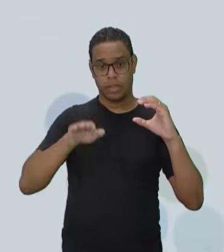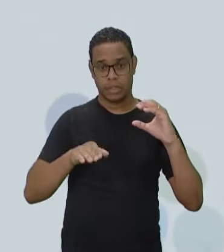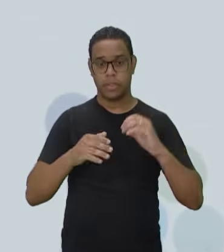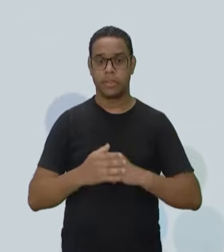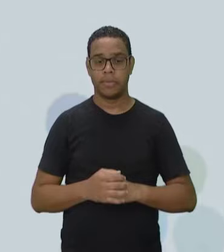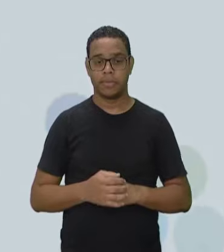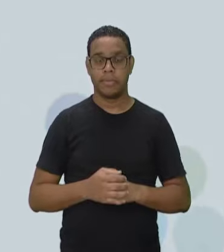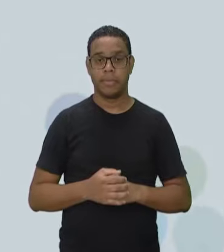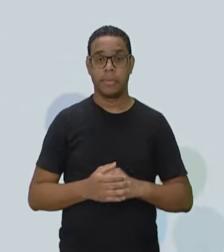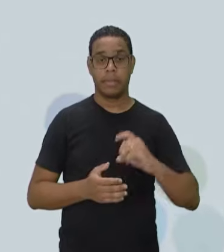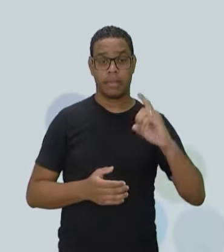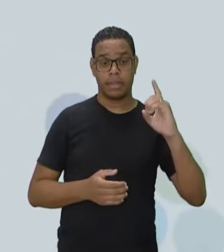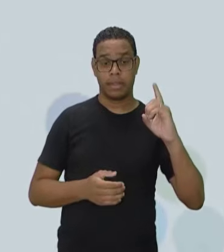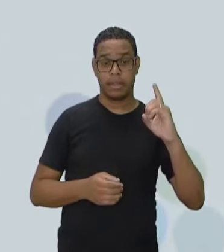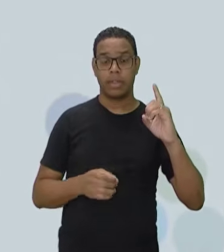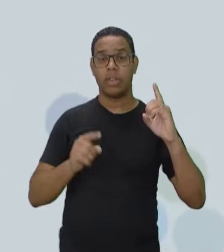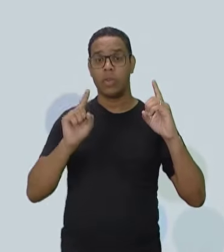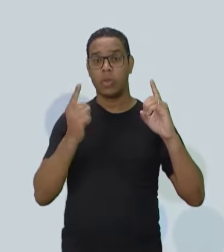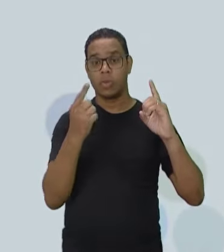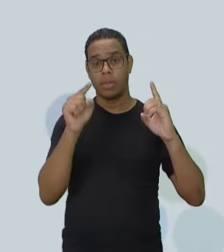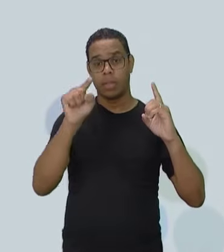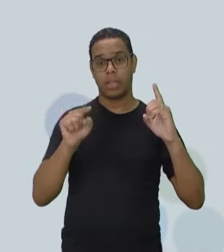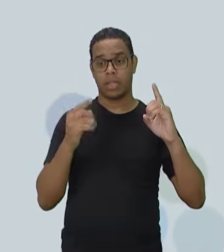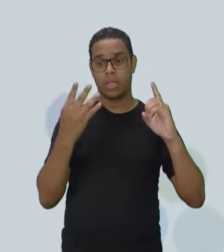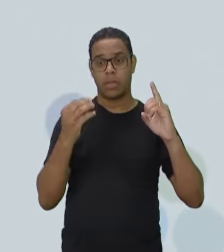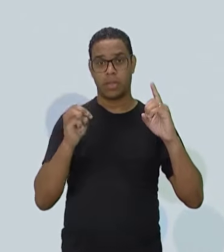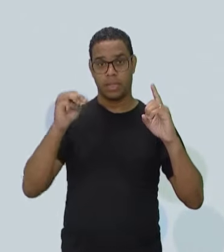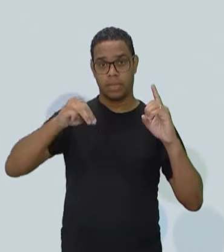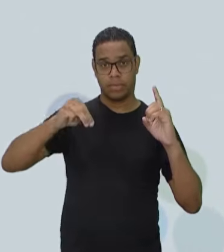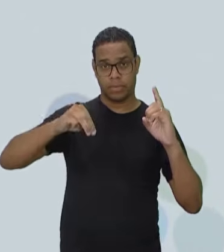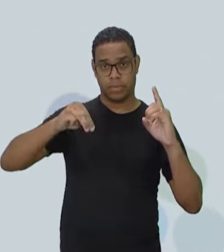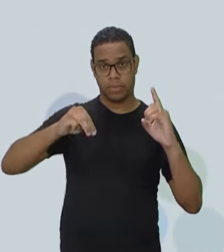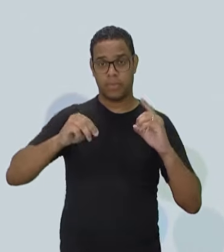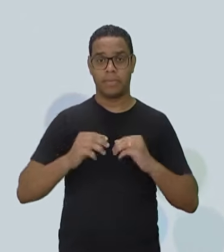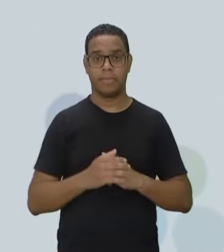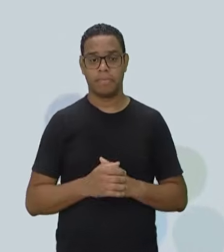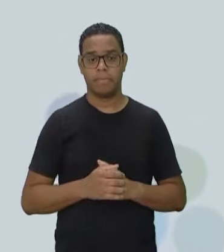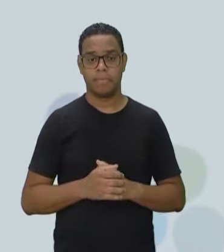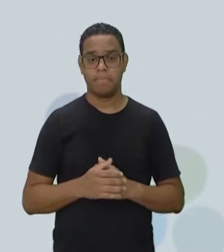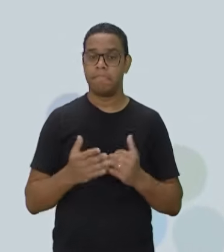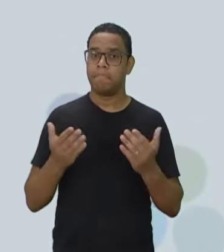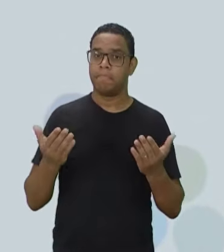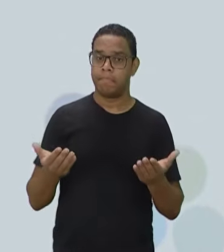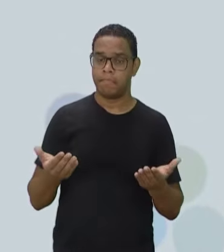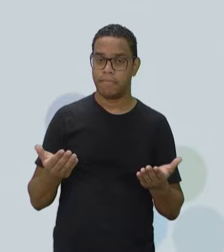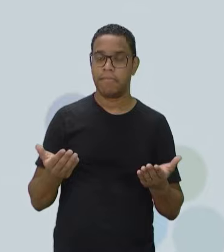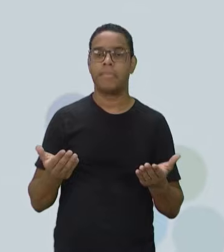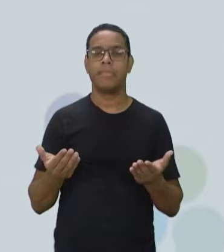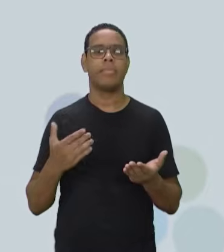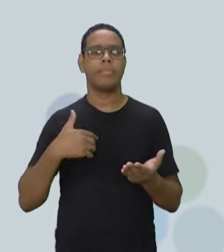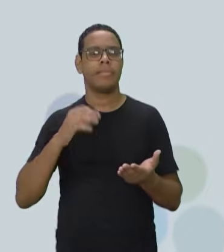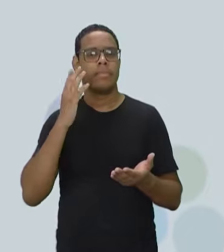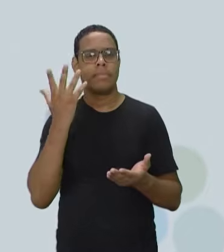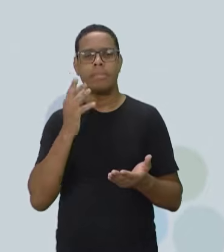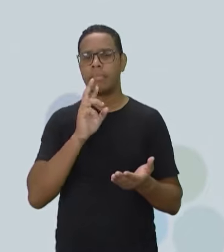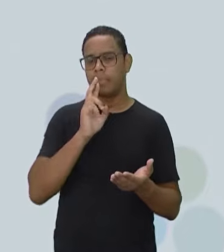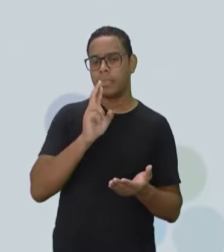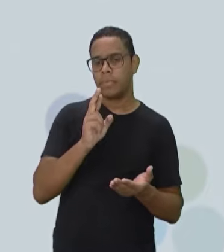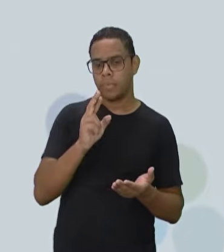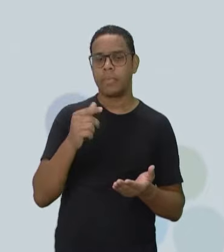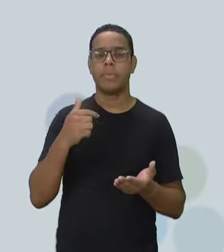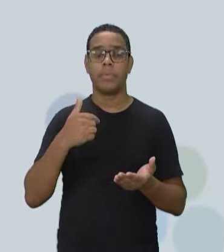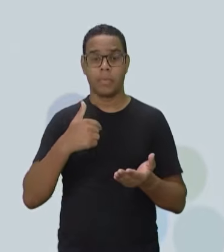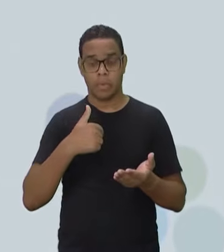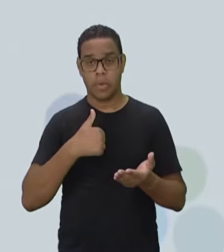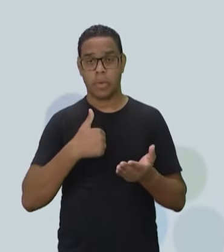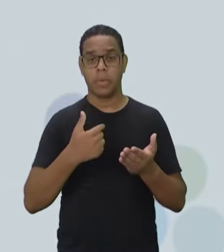horas. E item D, 13 horas e 40 minutos. Então, para resolver essa questão, eu